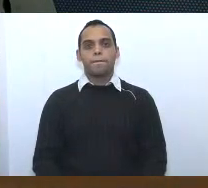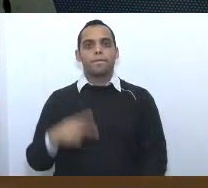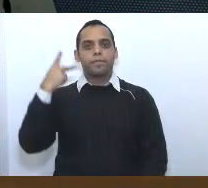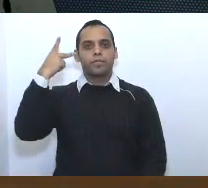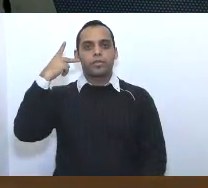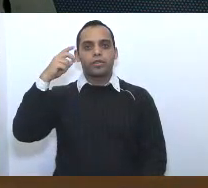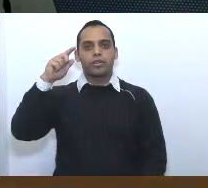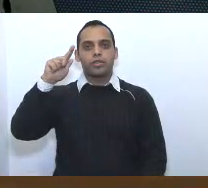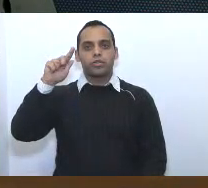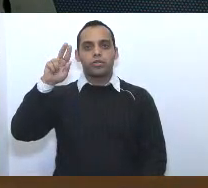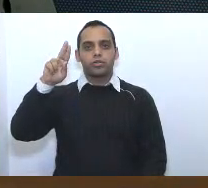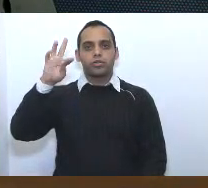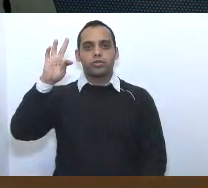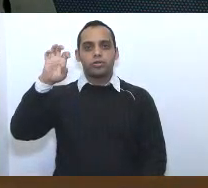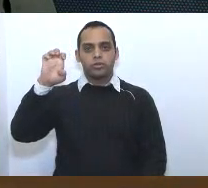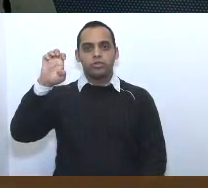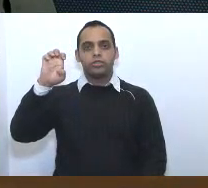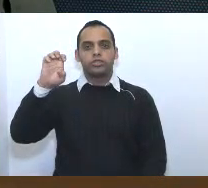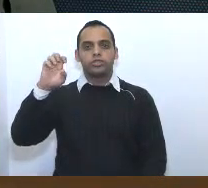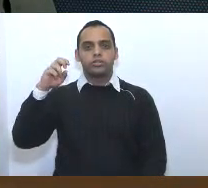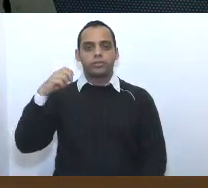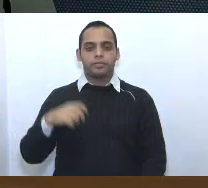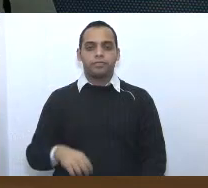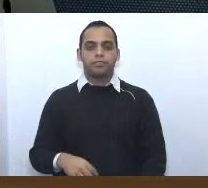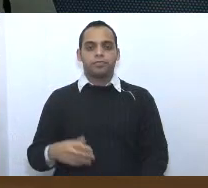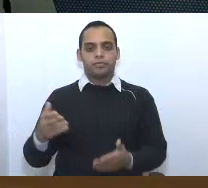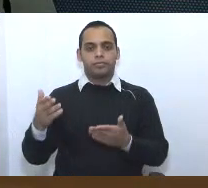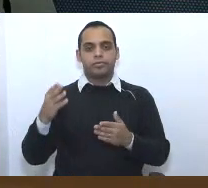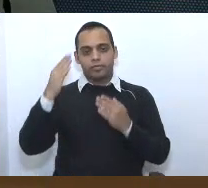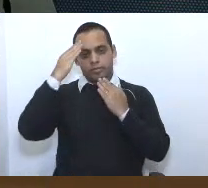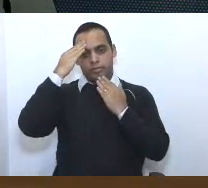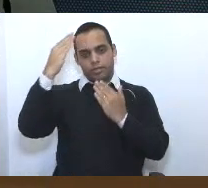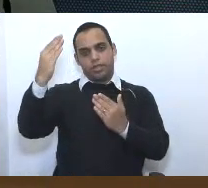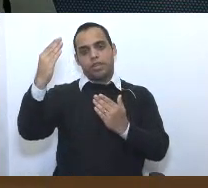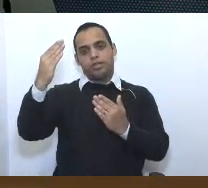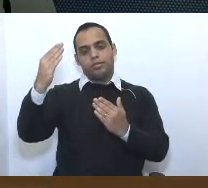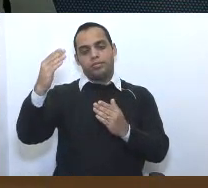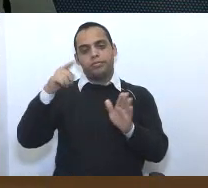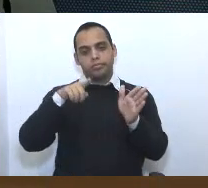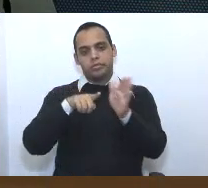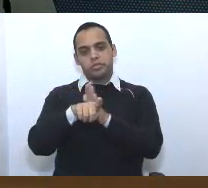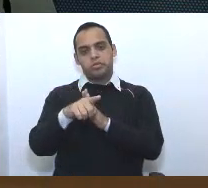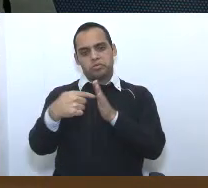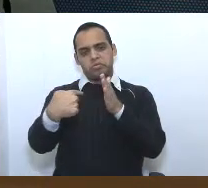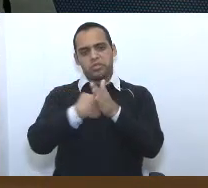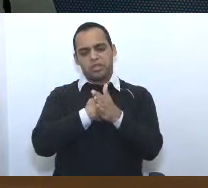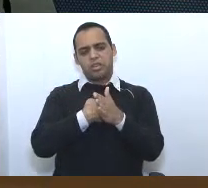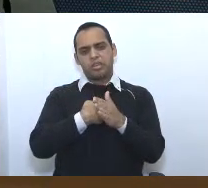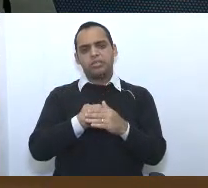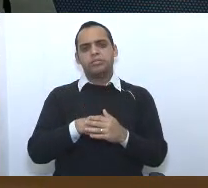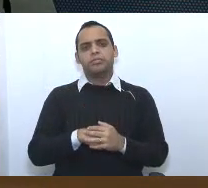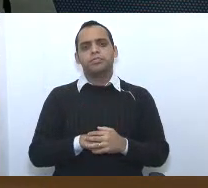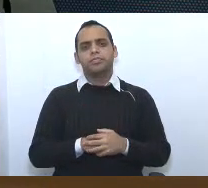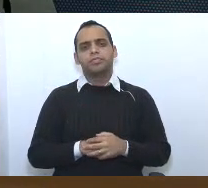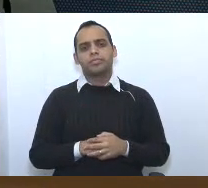Vereador Guti. Vereador Guti, obrigado pela pergunta. Gostaria de,